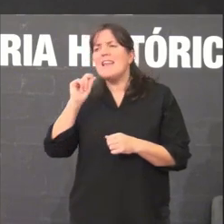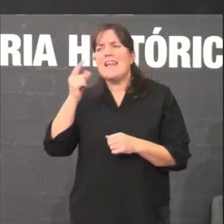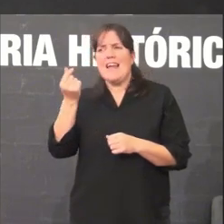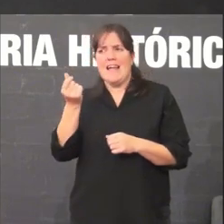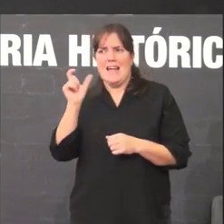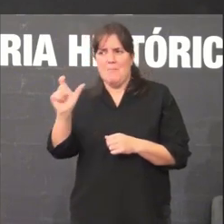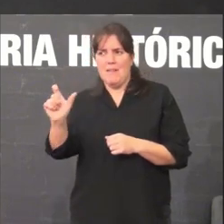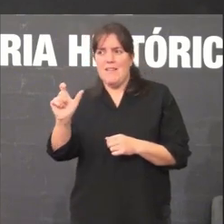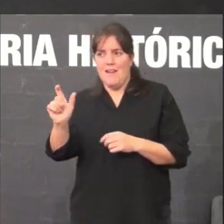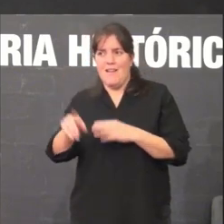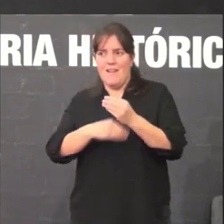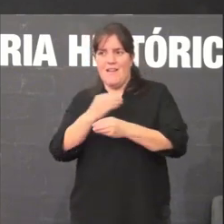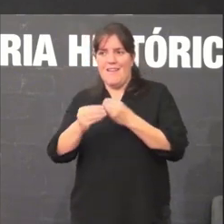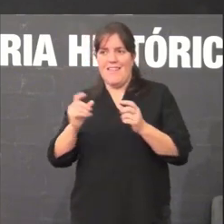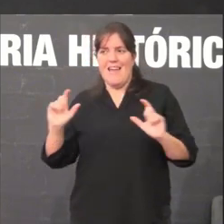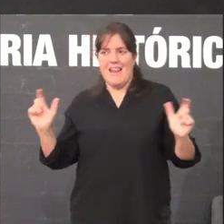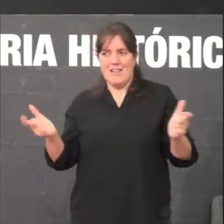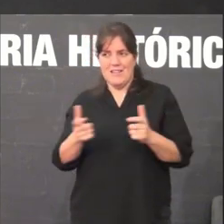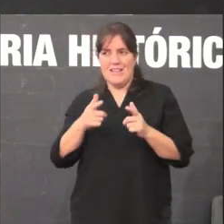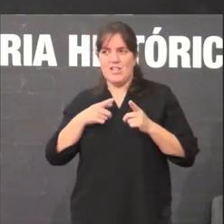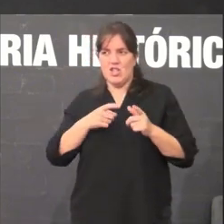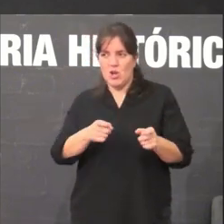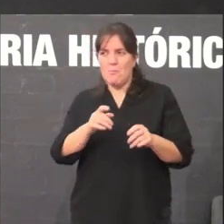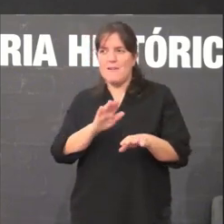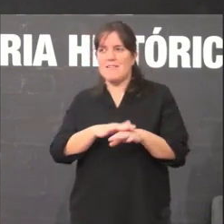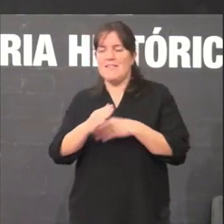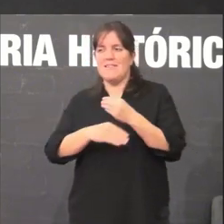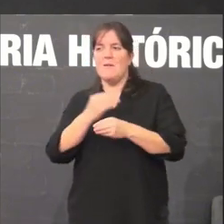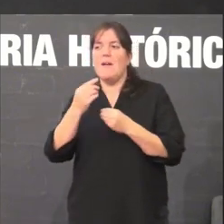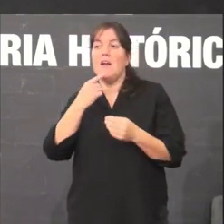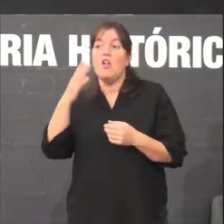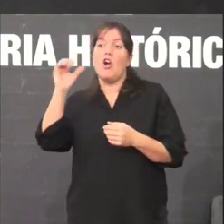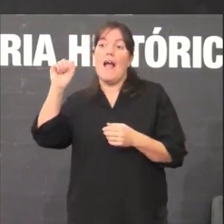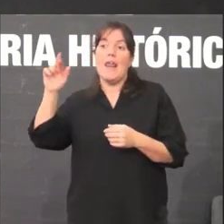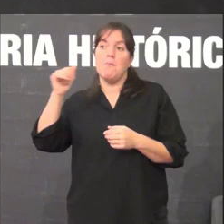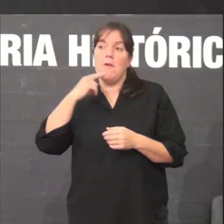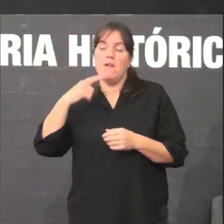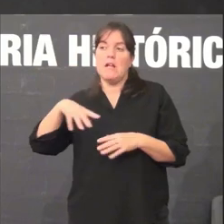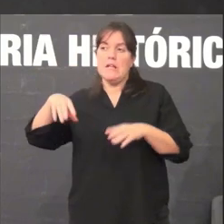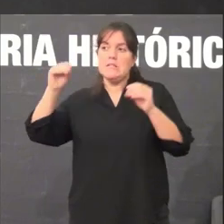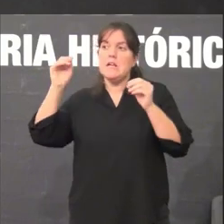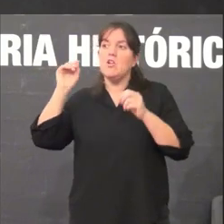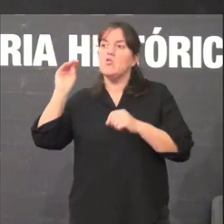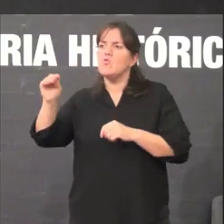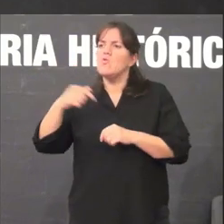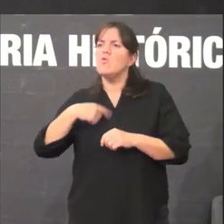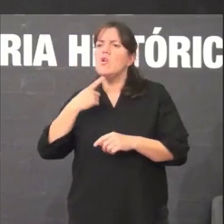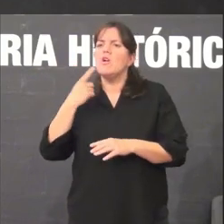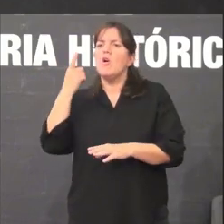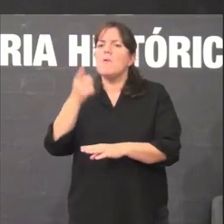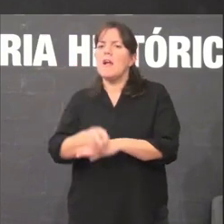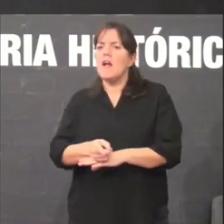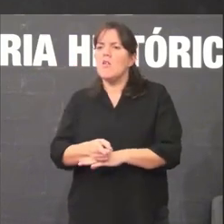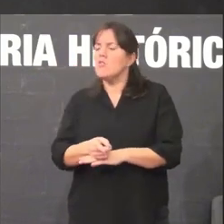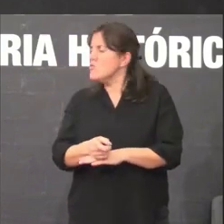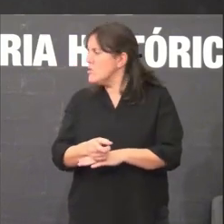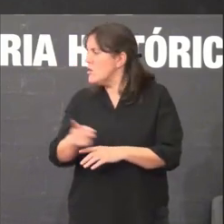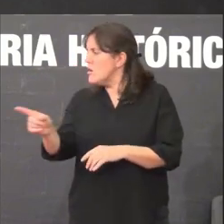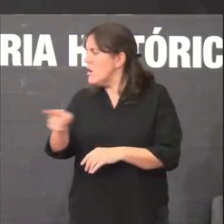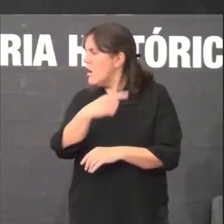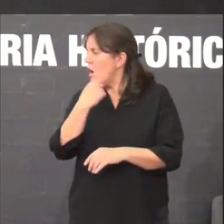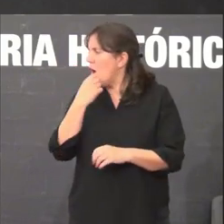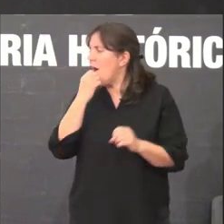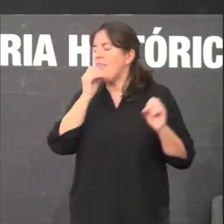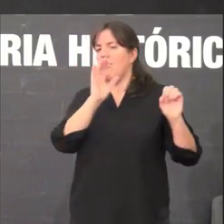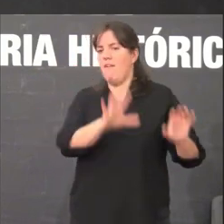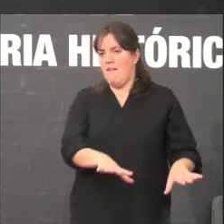liderado as tropas que estavam no quartel do Carmo e que obrigaram Marcelo Caetano a abdicar